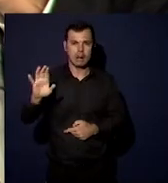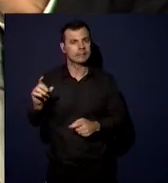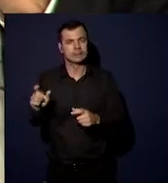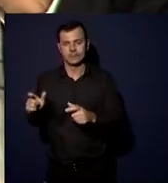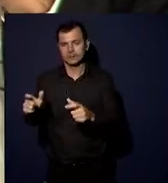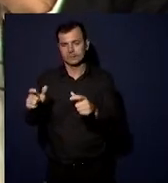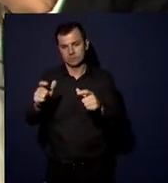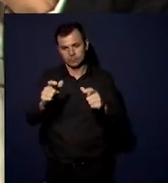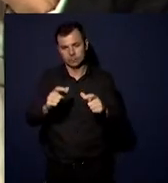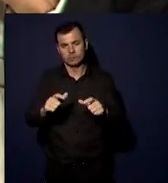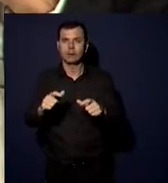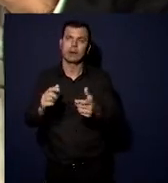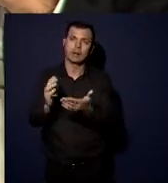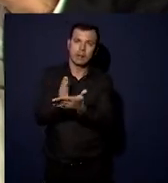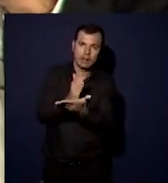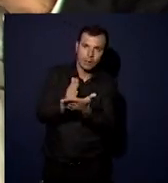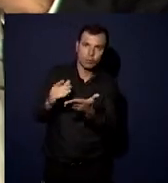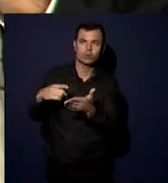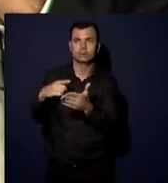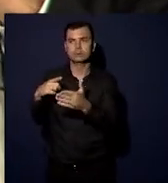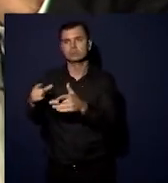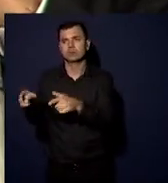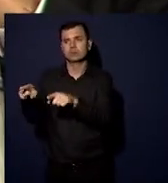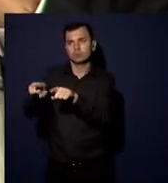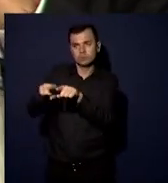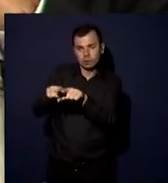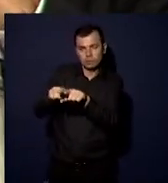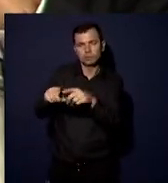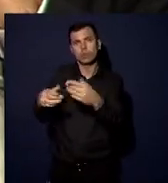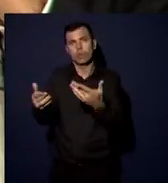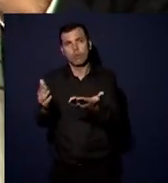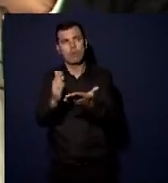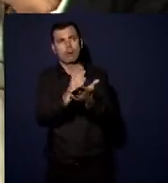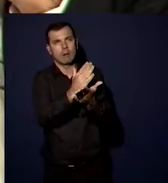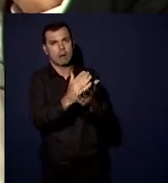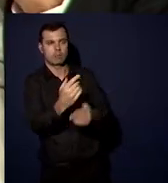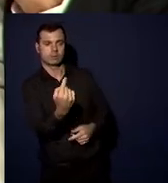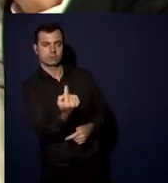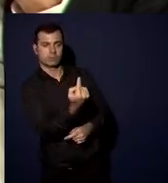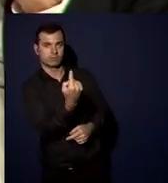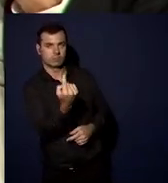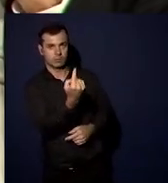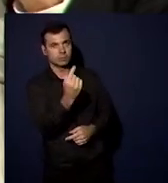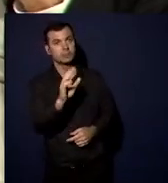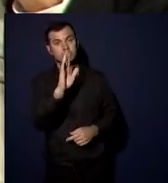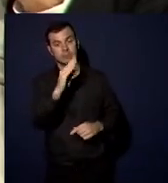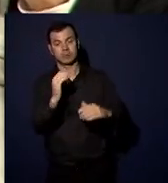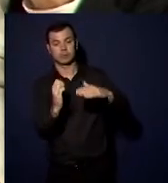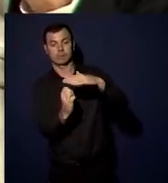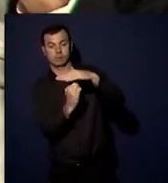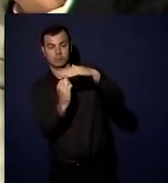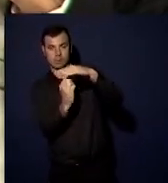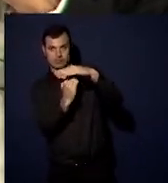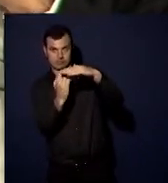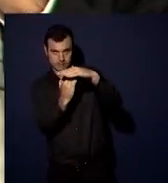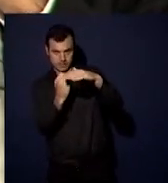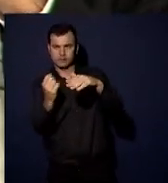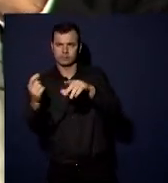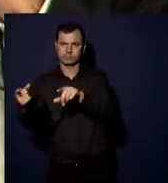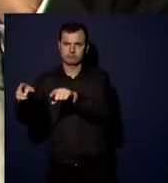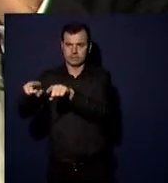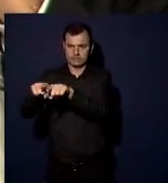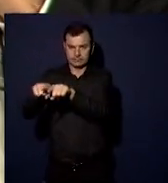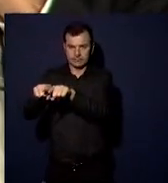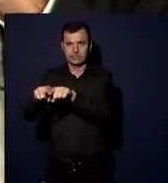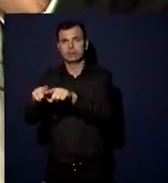plantas temos sócios em outras sozinhos mas a empresa obviamente a empresa listrada Então temos sócios